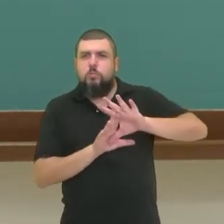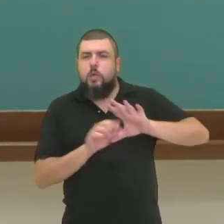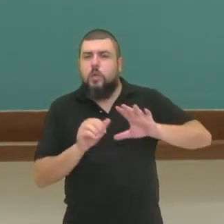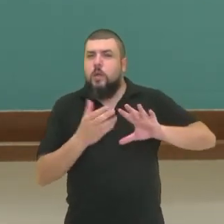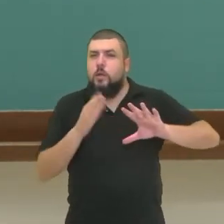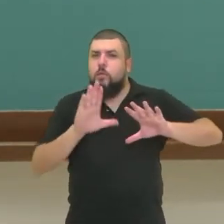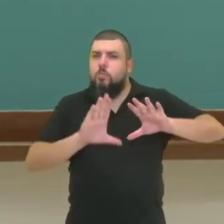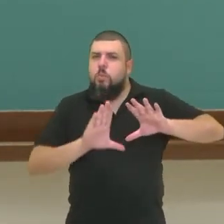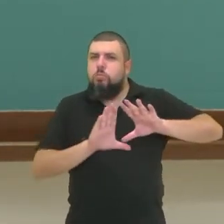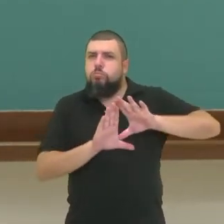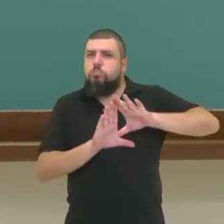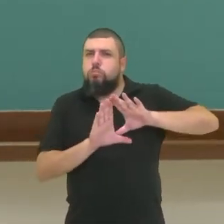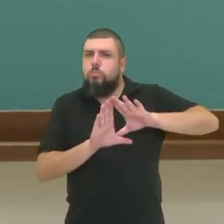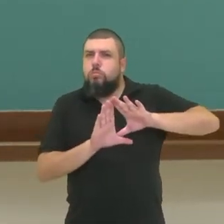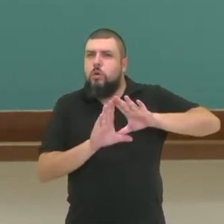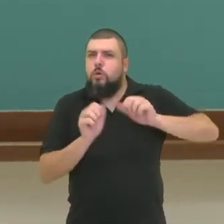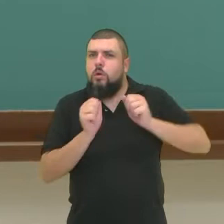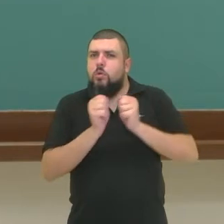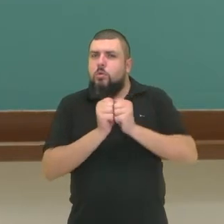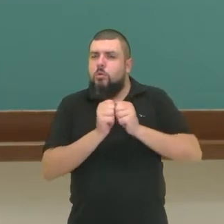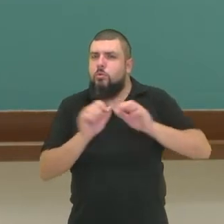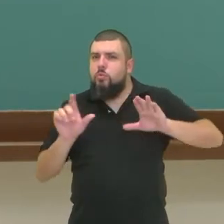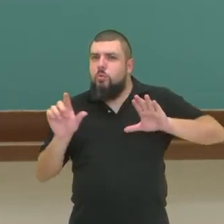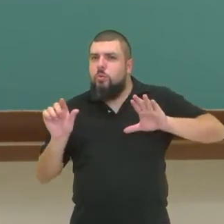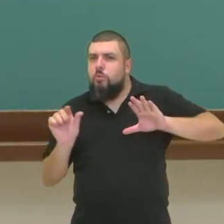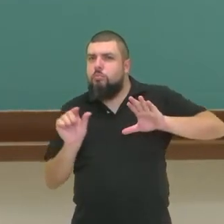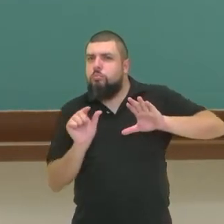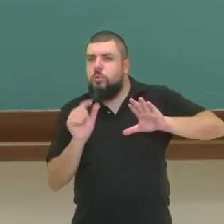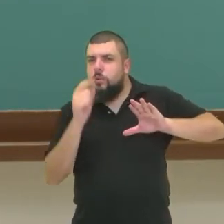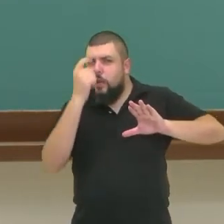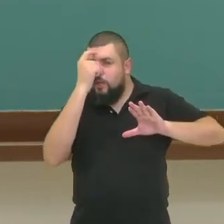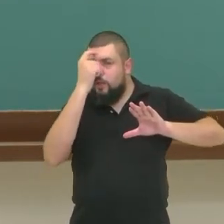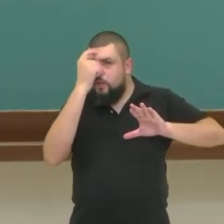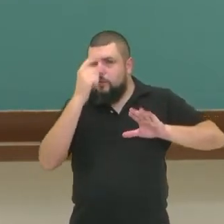a Austrália e a Índia. Todos esses continentes